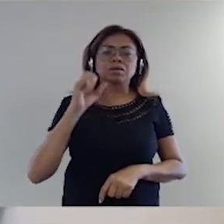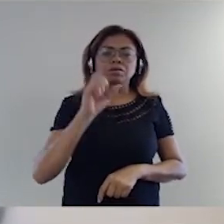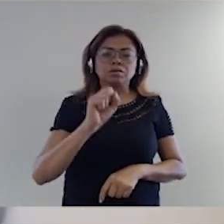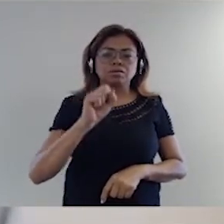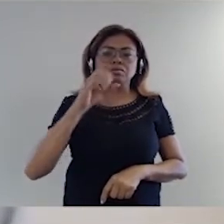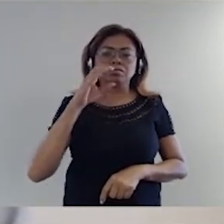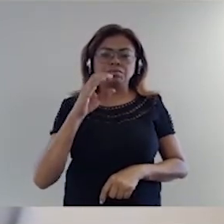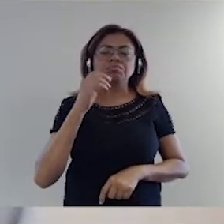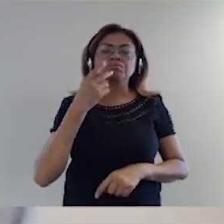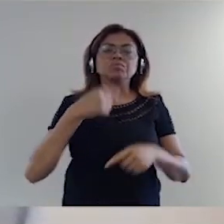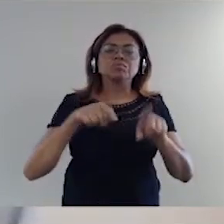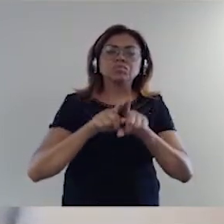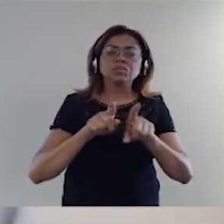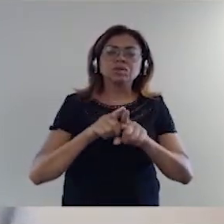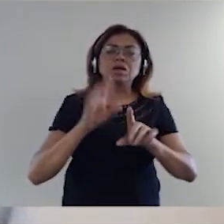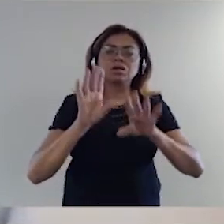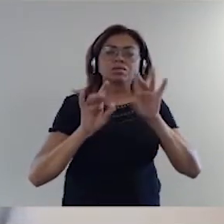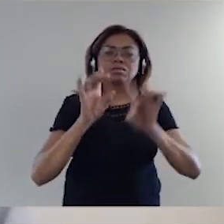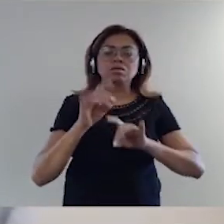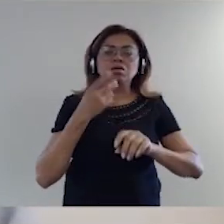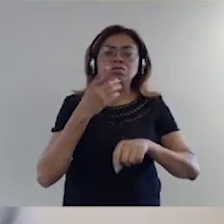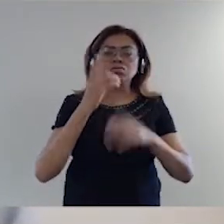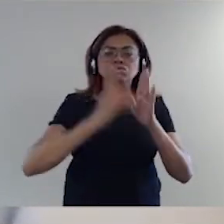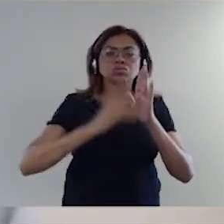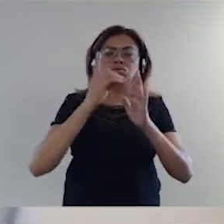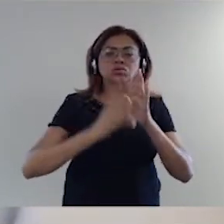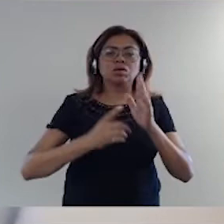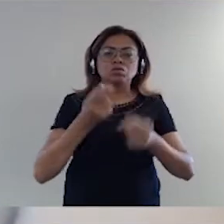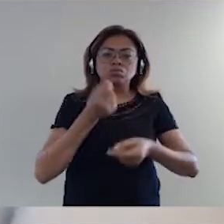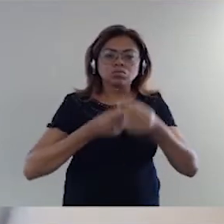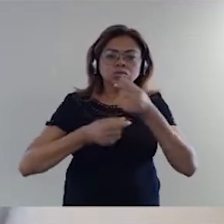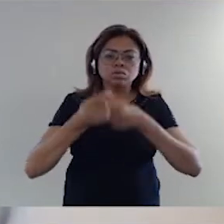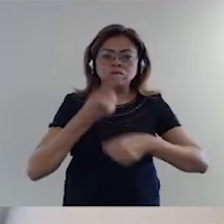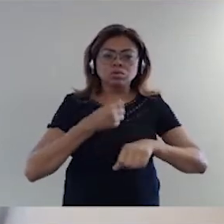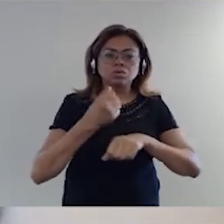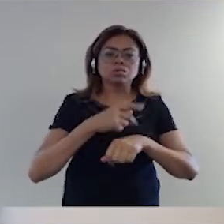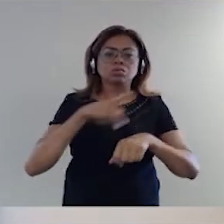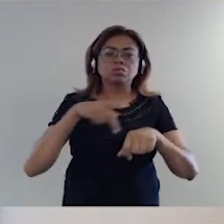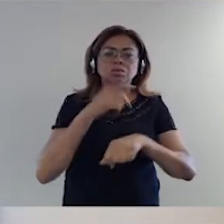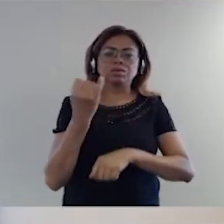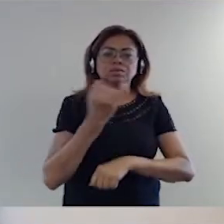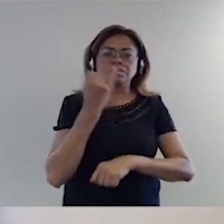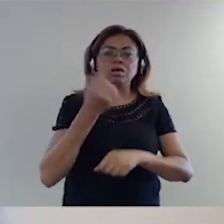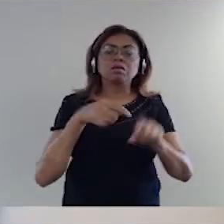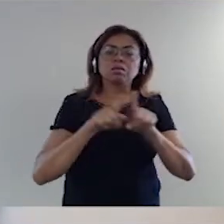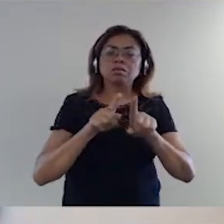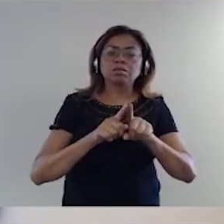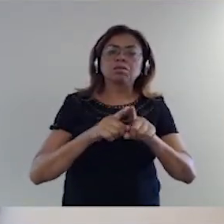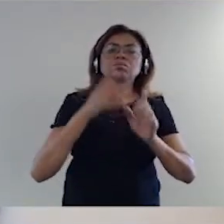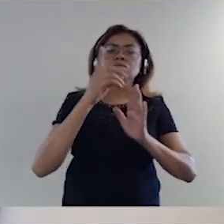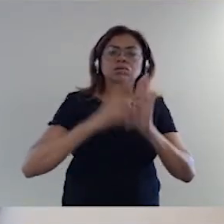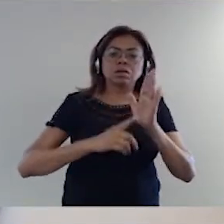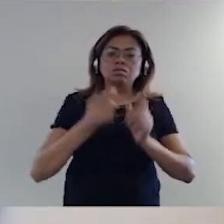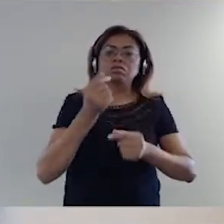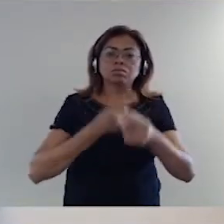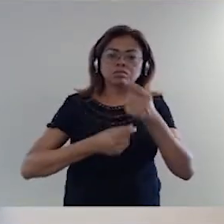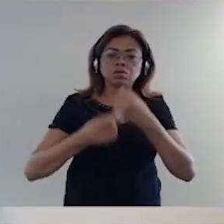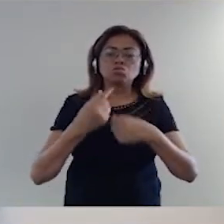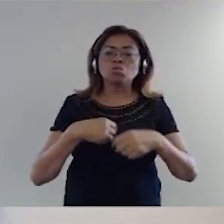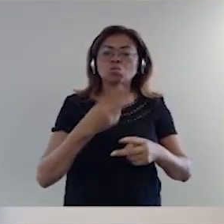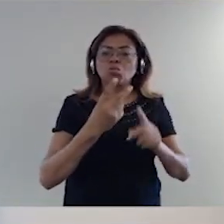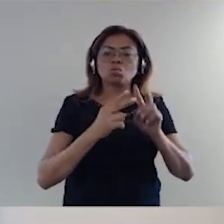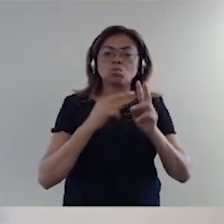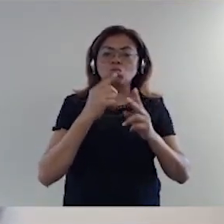em Direito e Negócios Internacionais, especialista em Direito Tributário, ambos pela